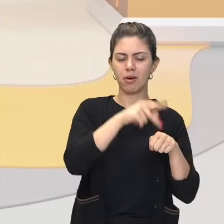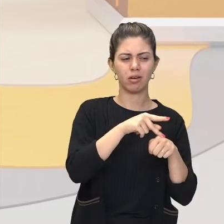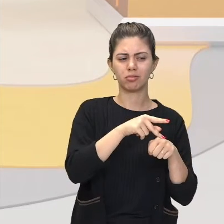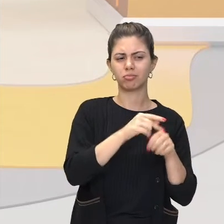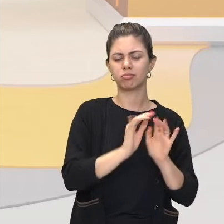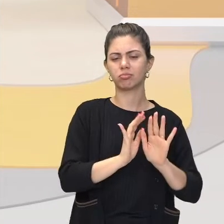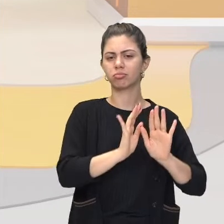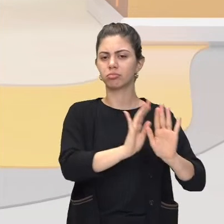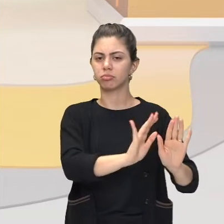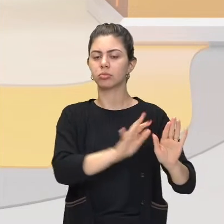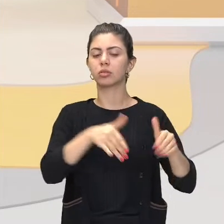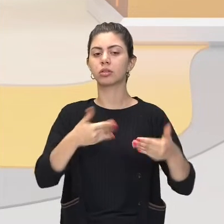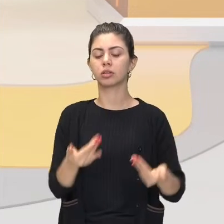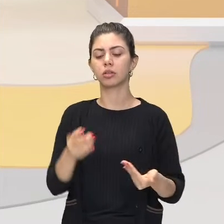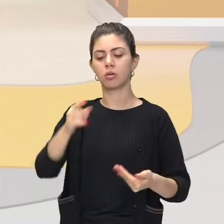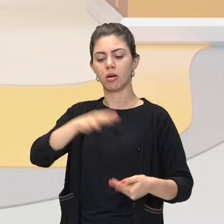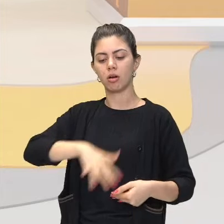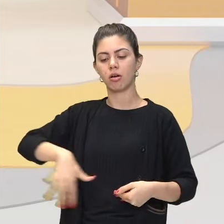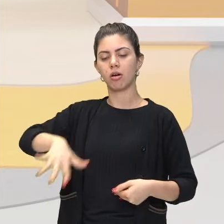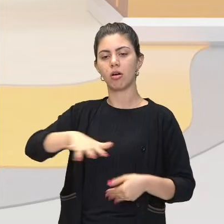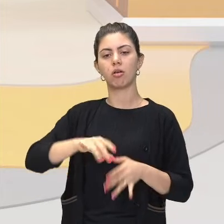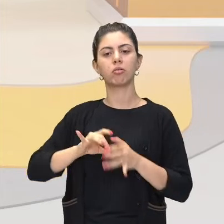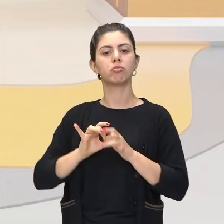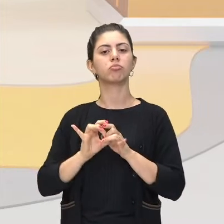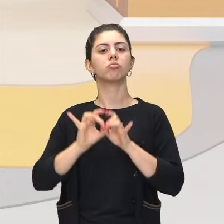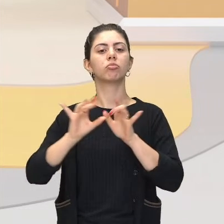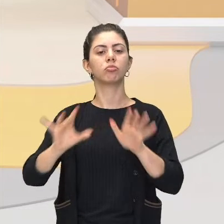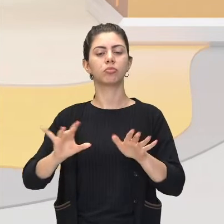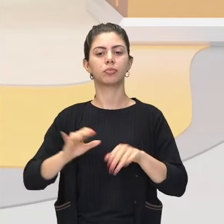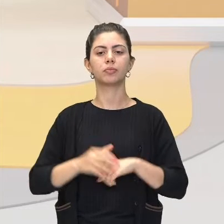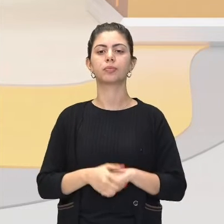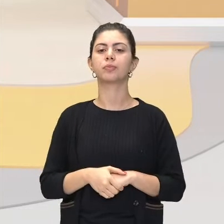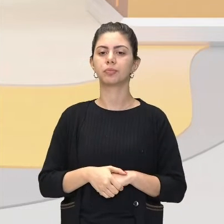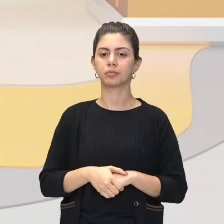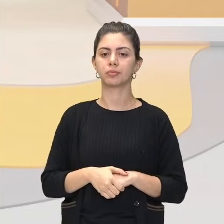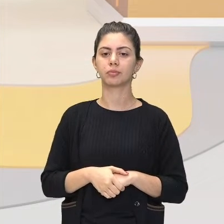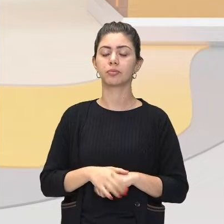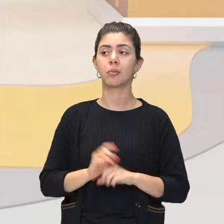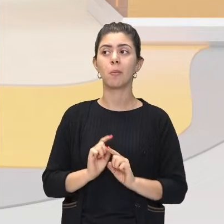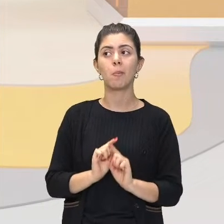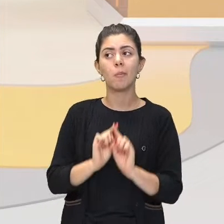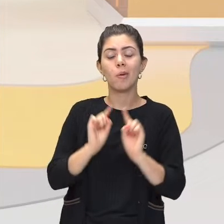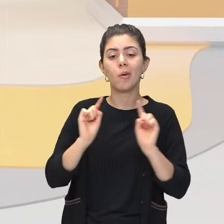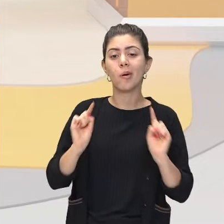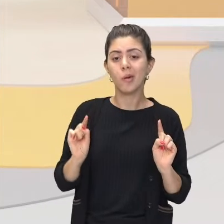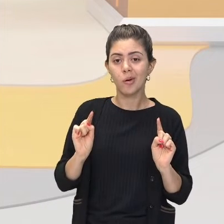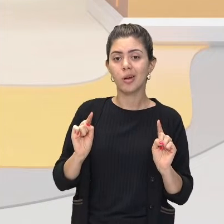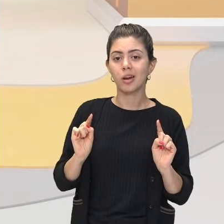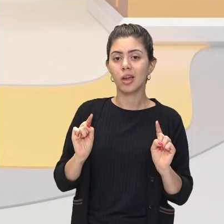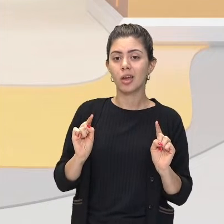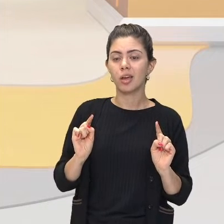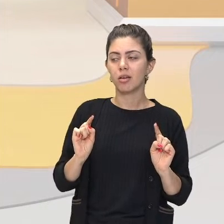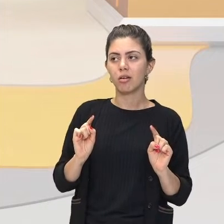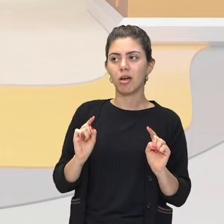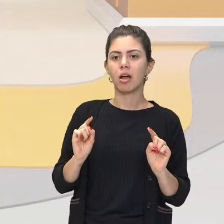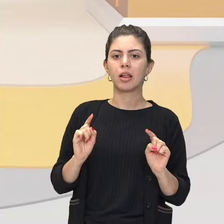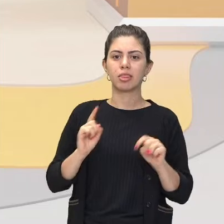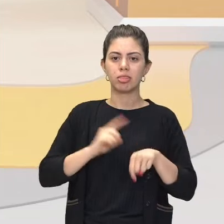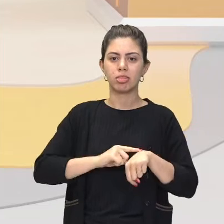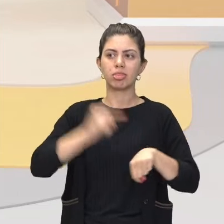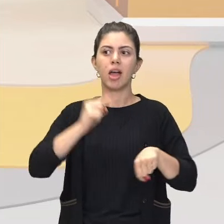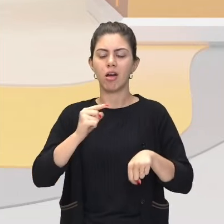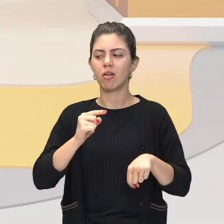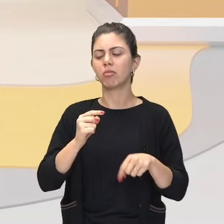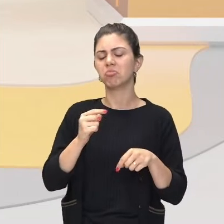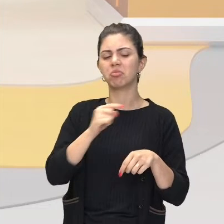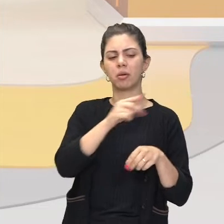Portucalense se autoproclama independente. Essa independência, no entanto, ela não vai ocorrer de forma